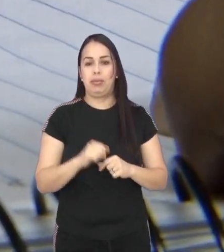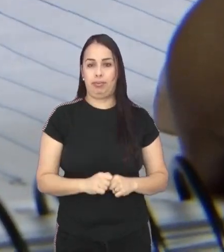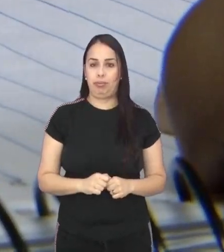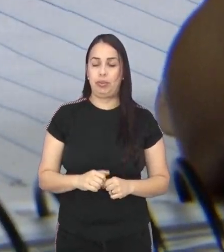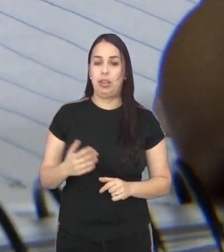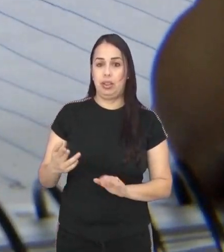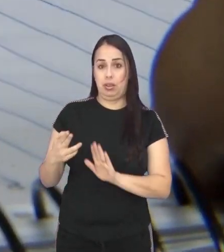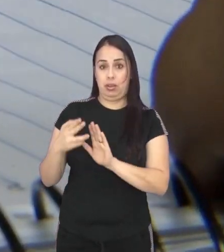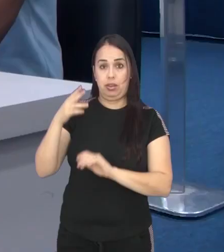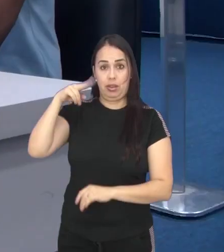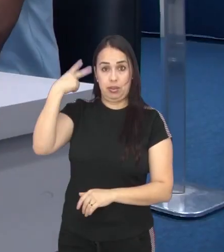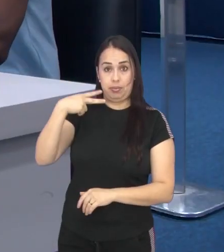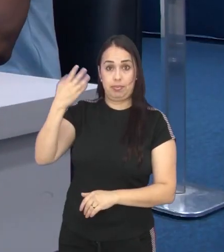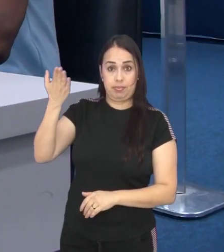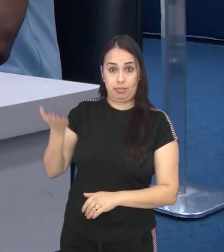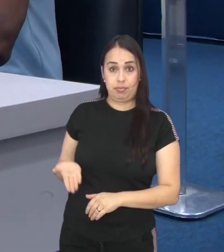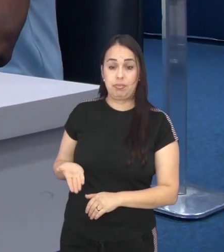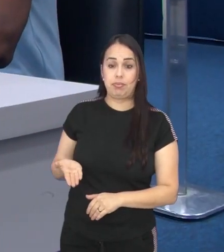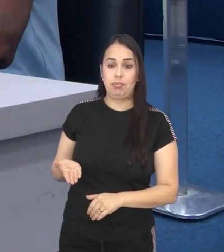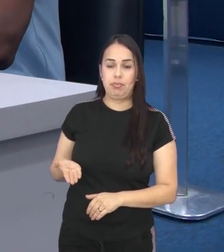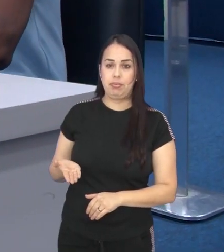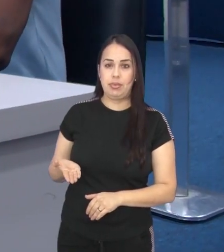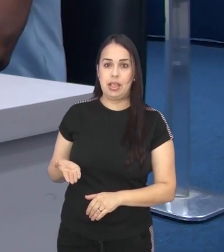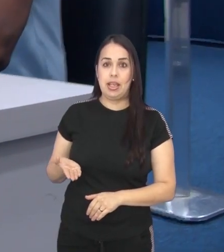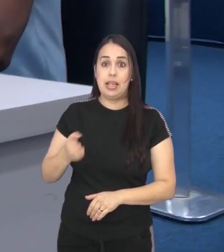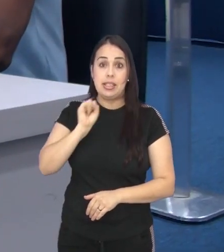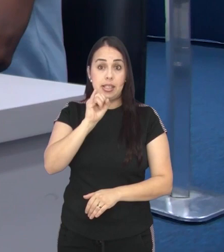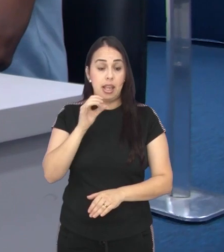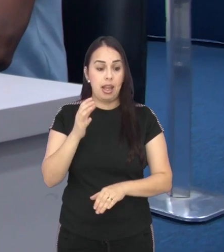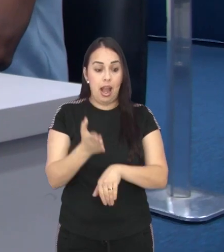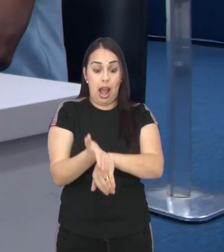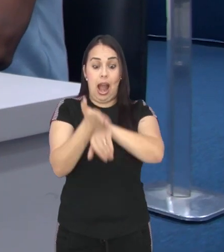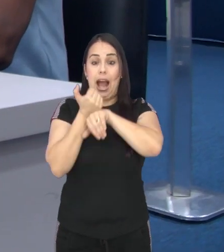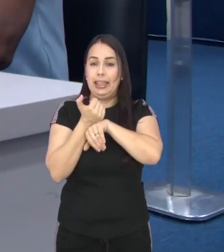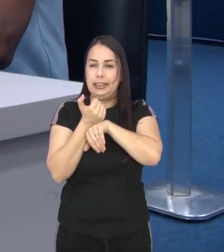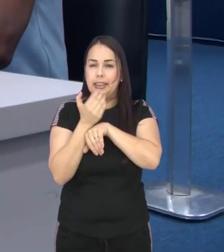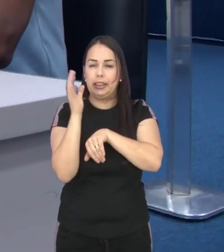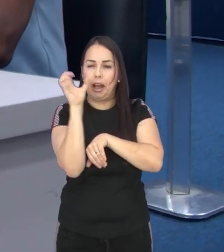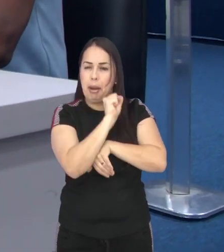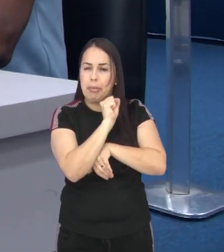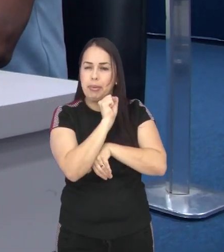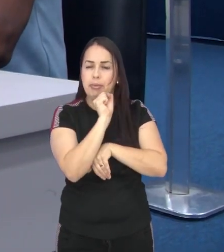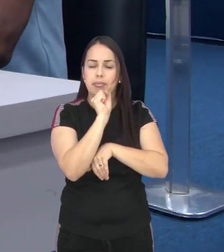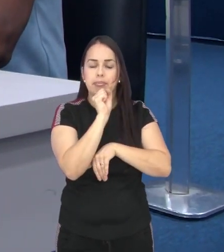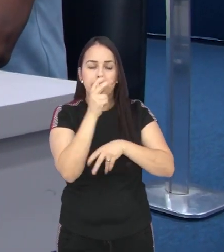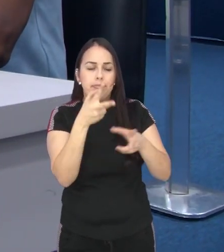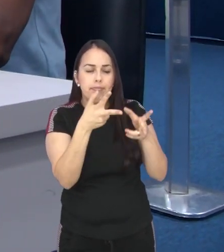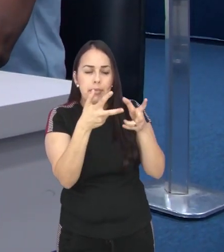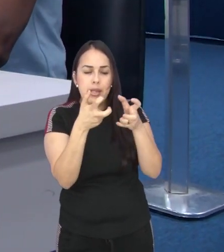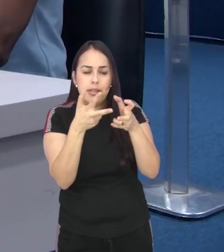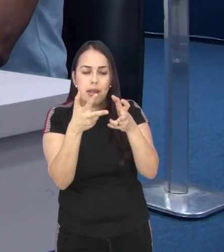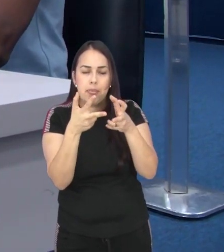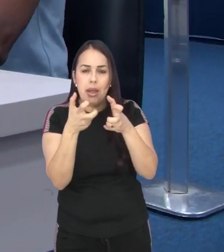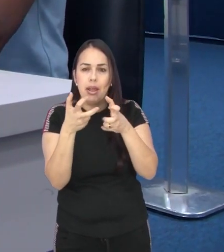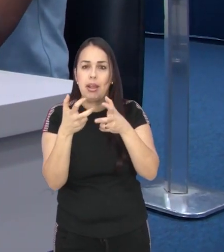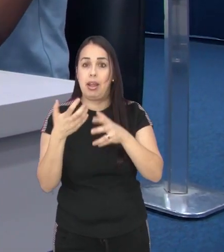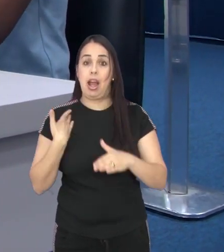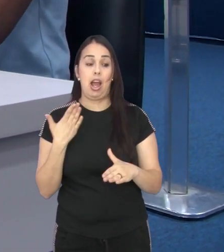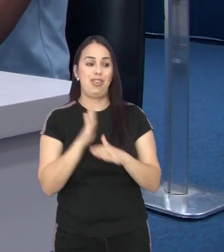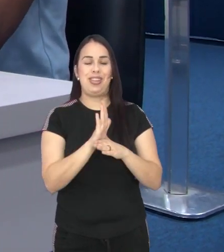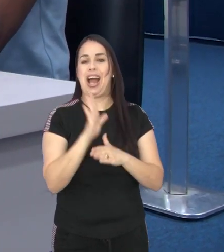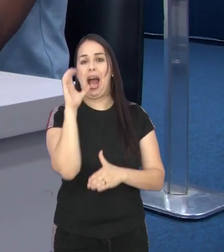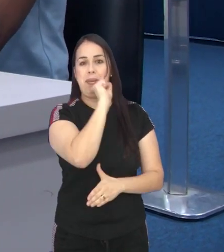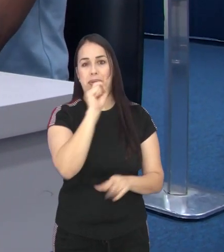possam ter os transtornos. E de acordo com o vereador Fabião Zagueiro, o quanto antes as dificuldades são percebidas, mais